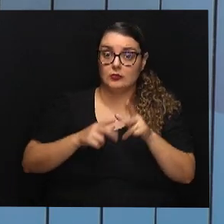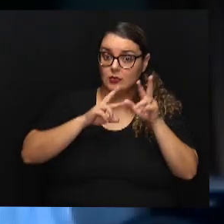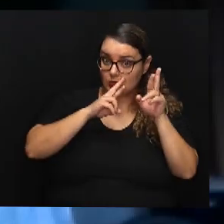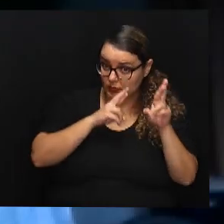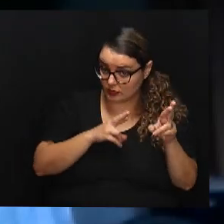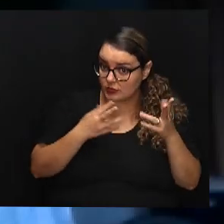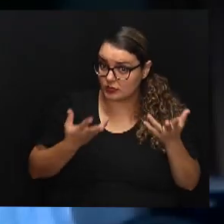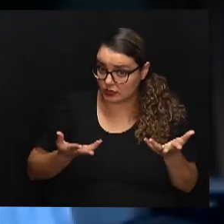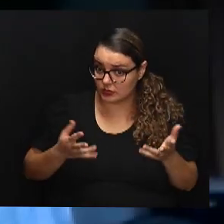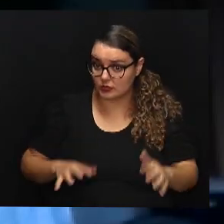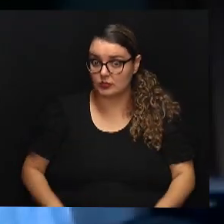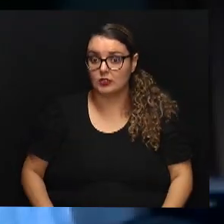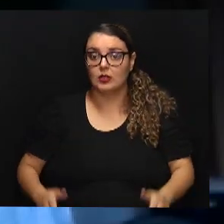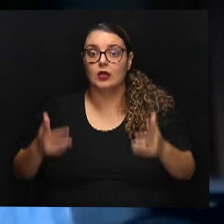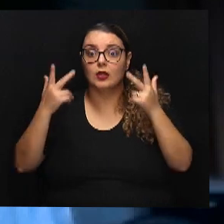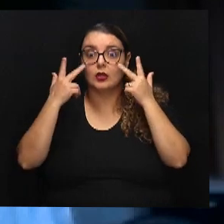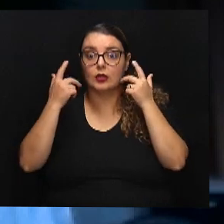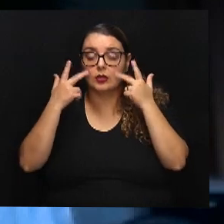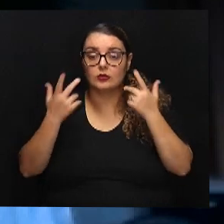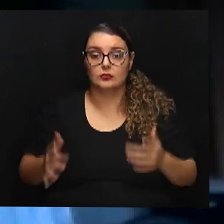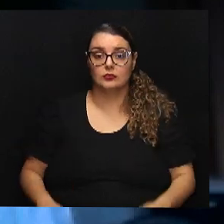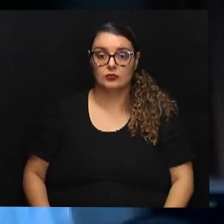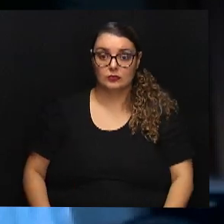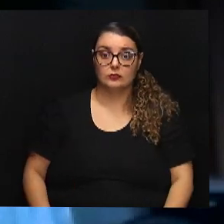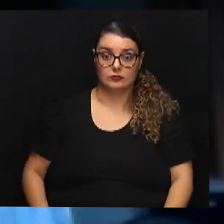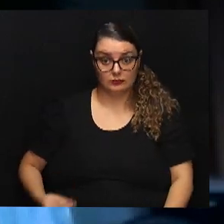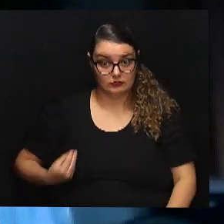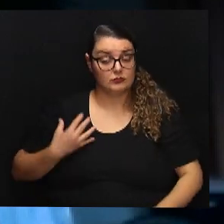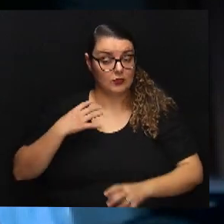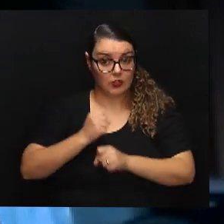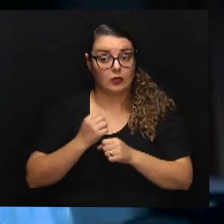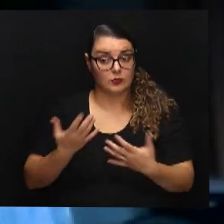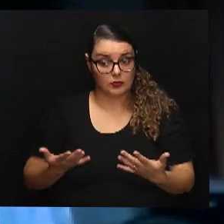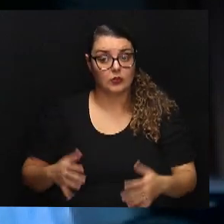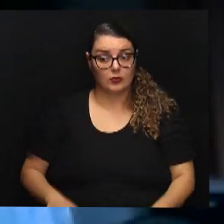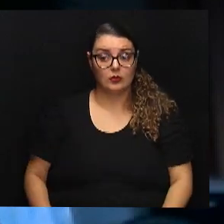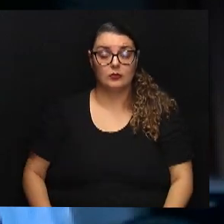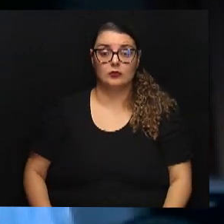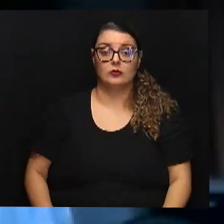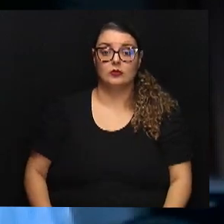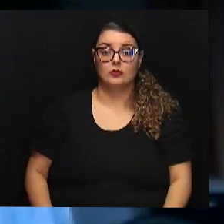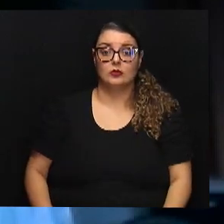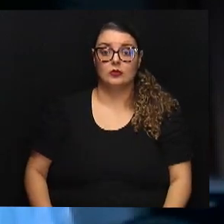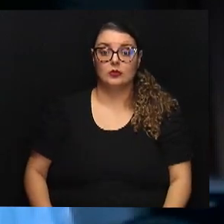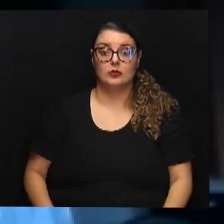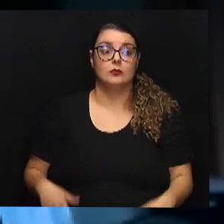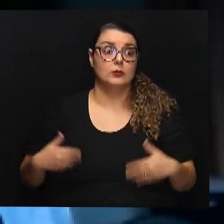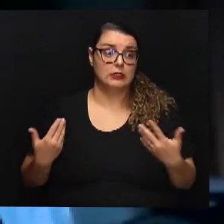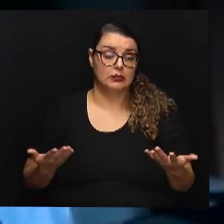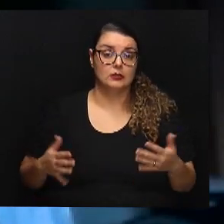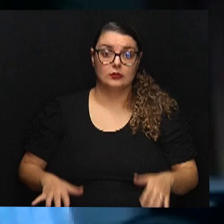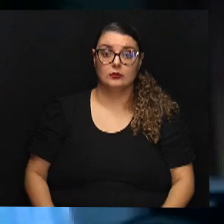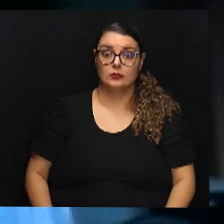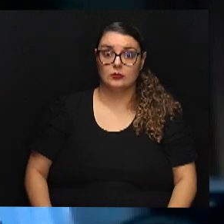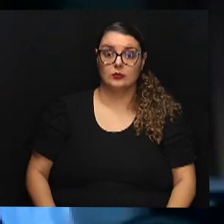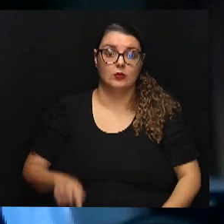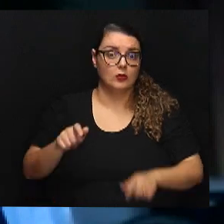Diretamente, porque pacientes que têm problemas de sono, né, normalmente afetam a vida dele como um